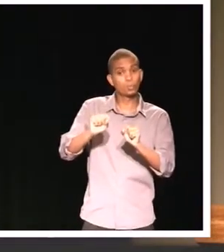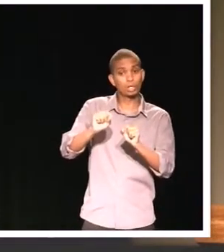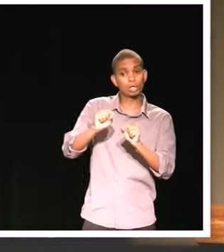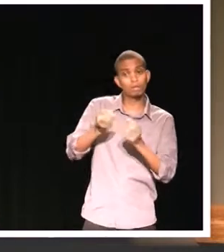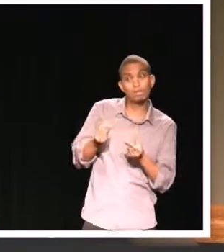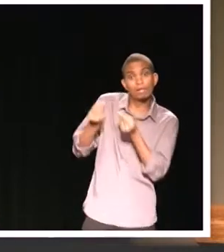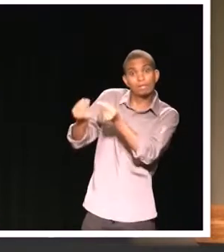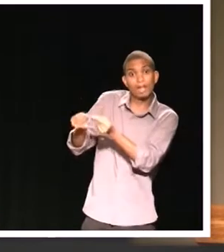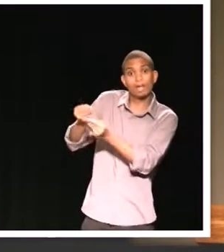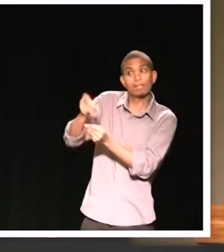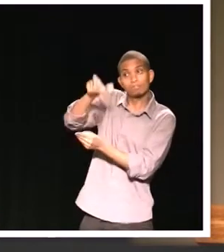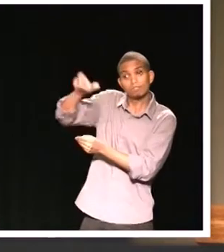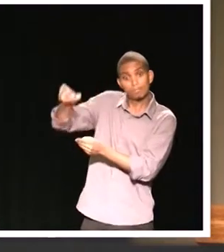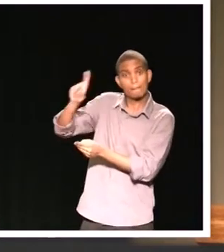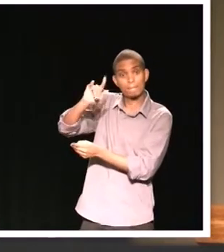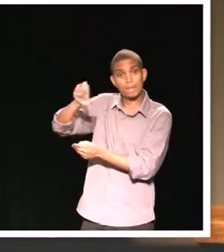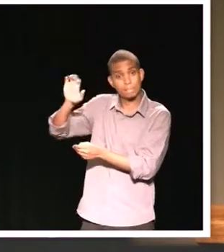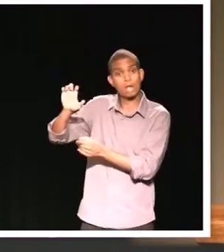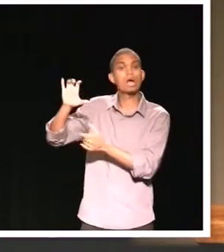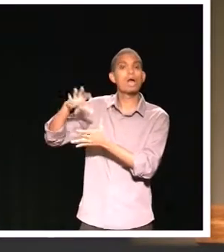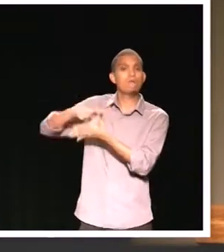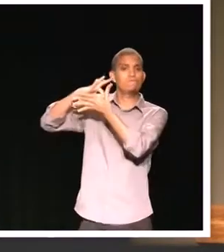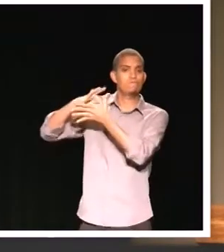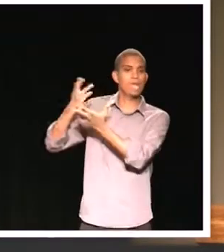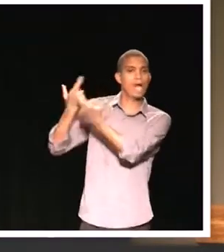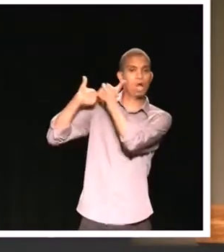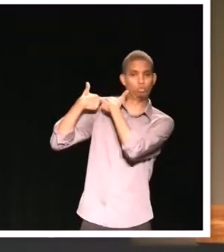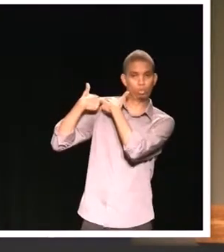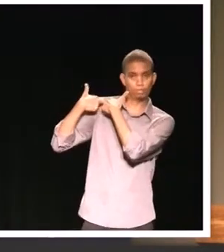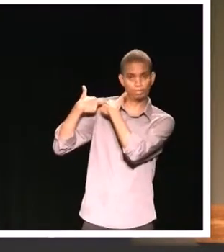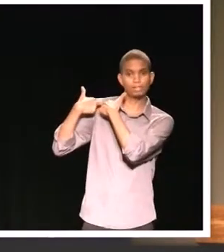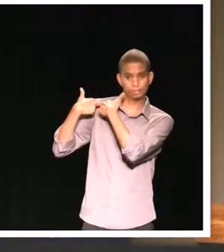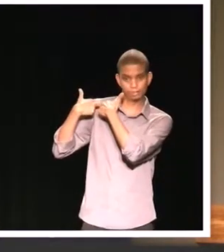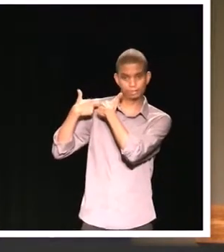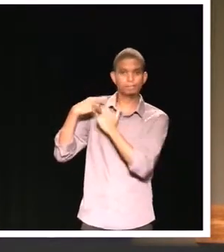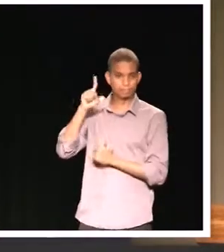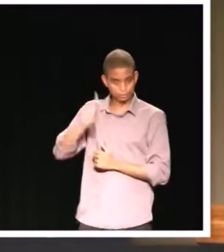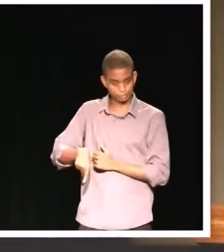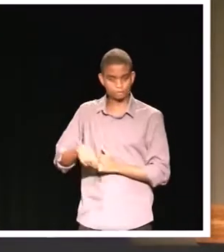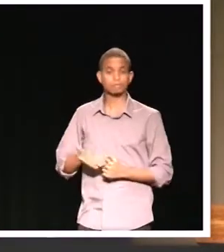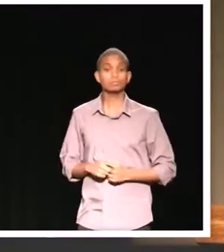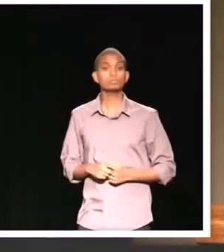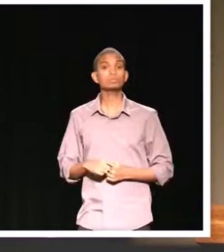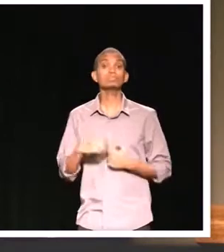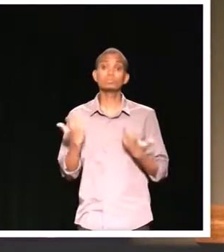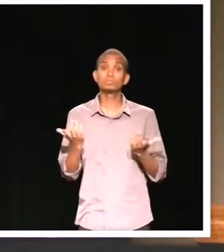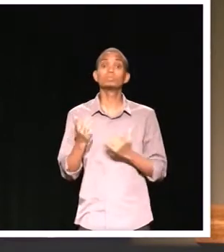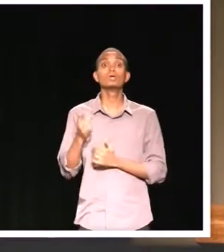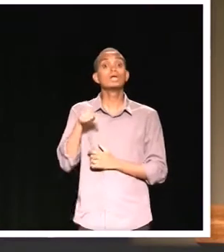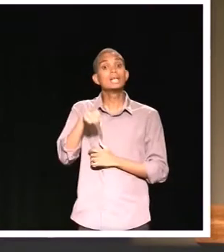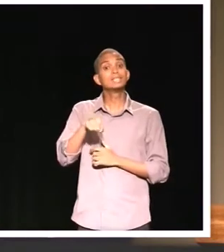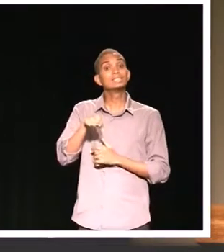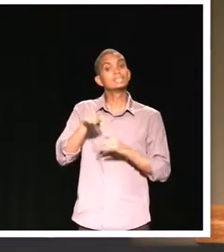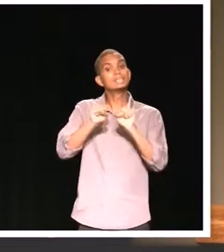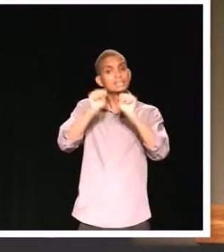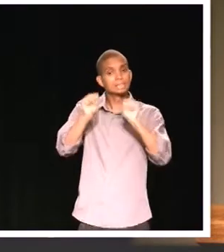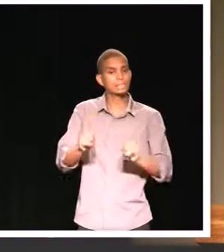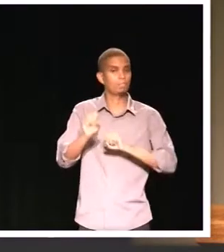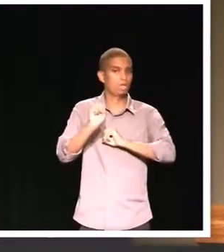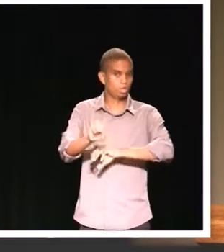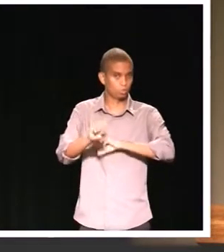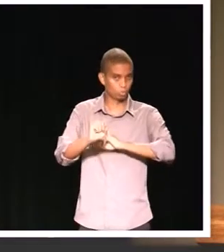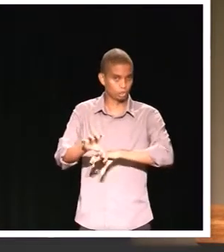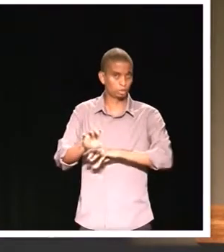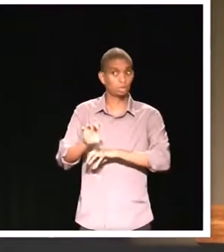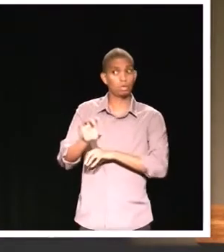pais, que normalmente, na maioria dos países, é dos estados, é dos governos, é do sistema educacional